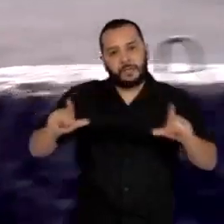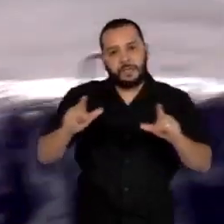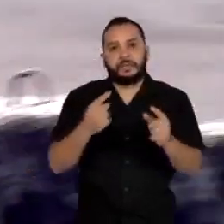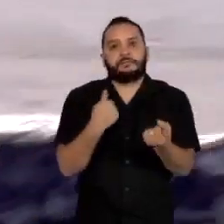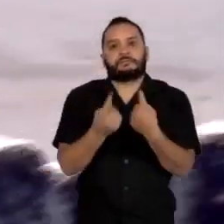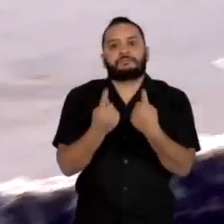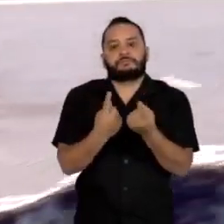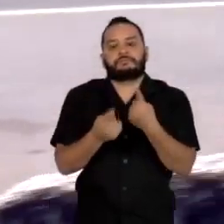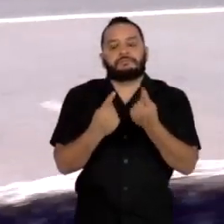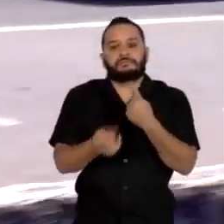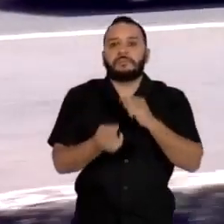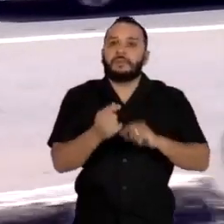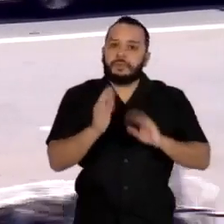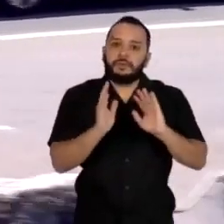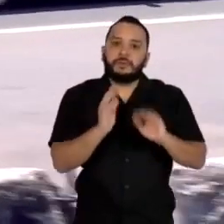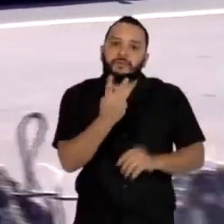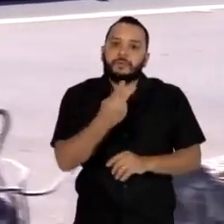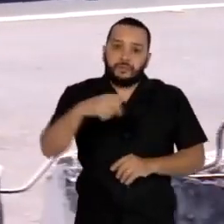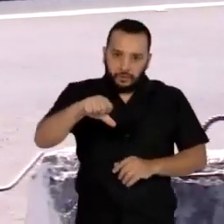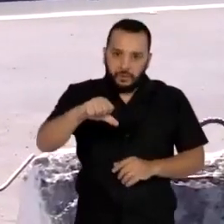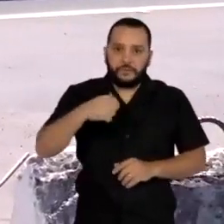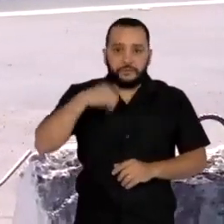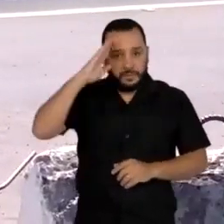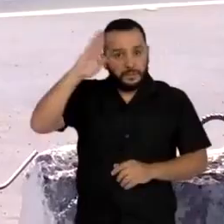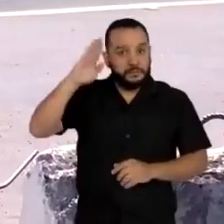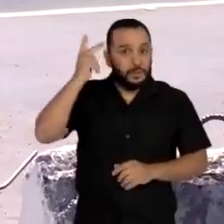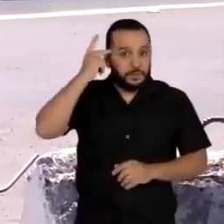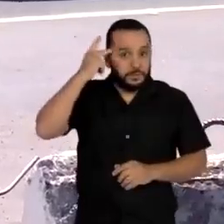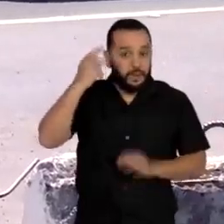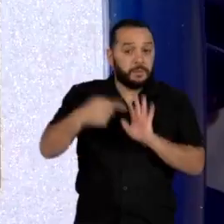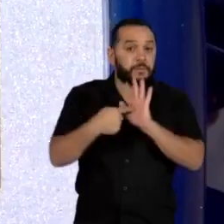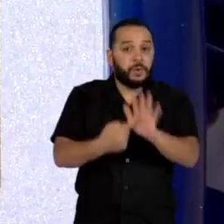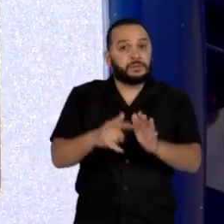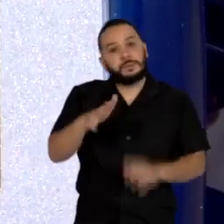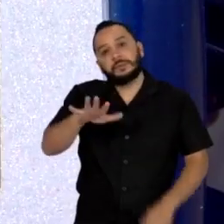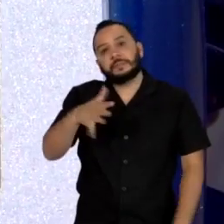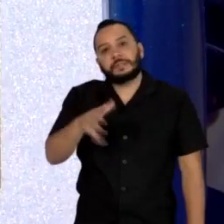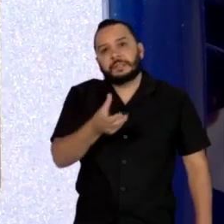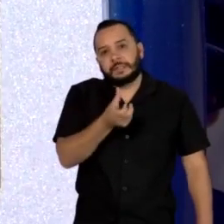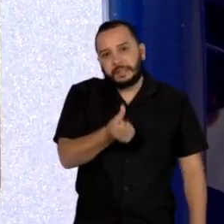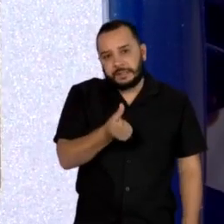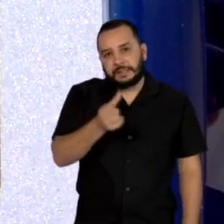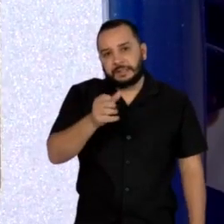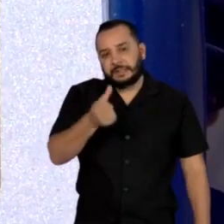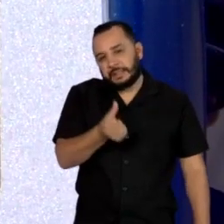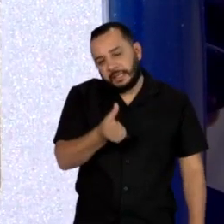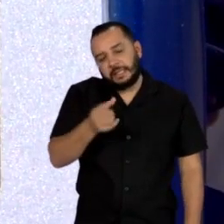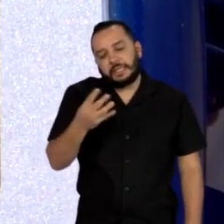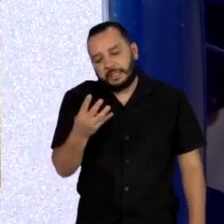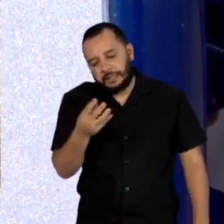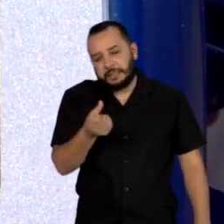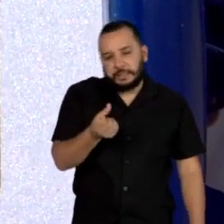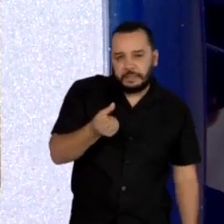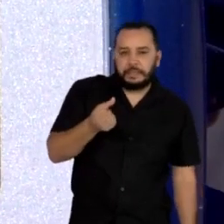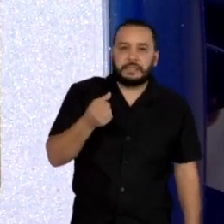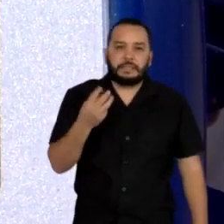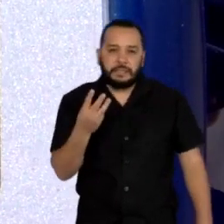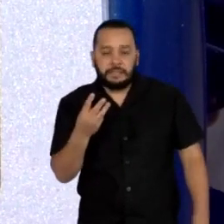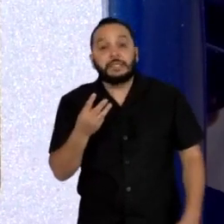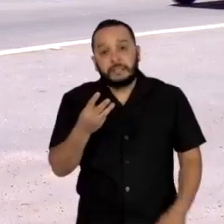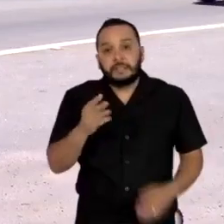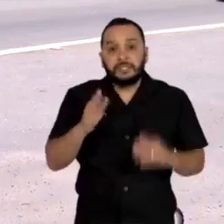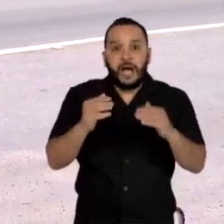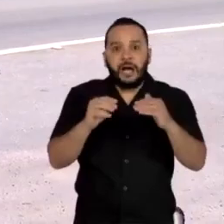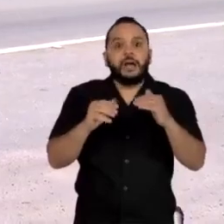do Rio Pinheiros, uma das principais vias de São Paulo, aponta a média de 60 decibéis, acima dos 50 decibéis